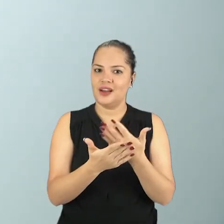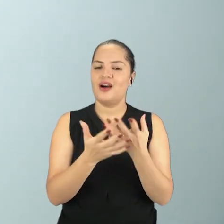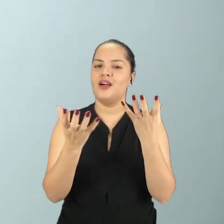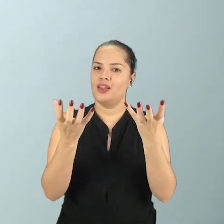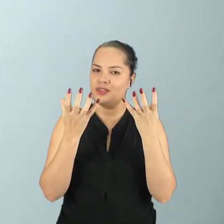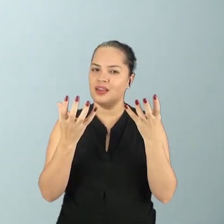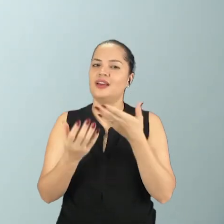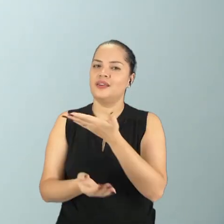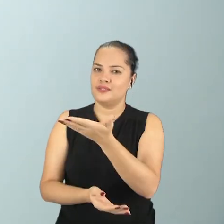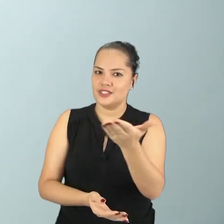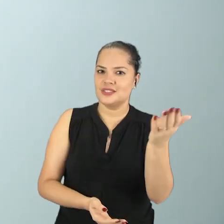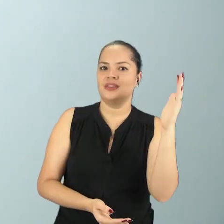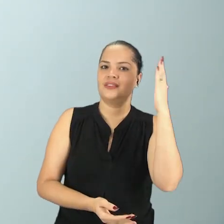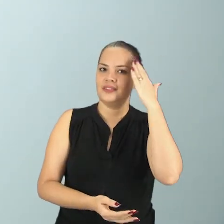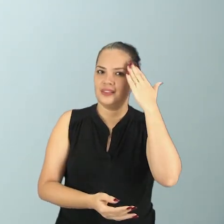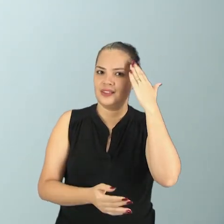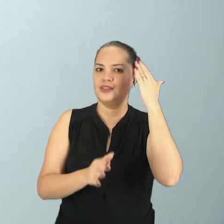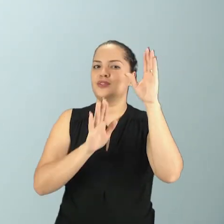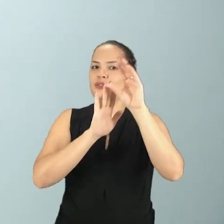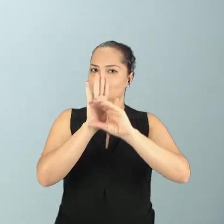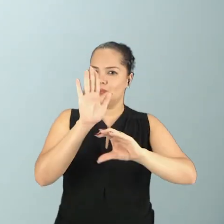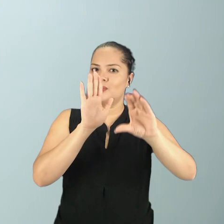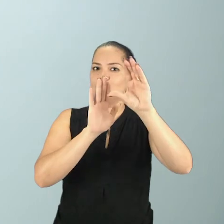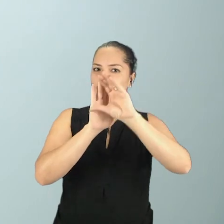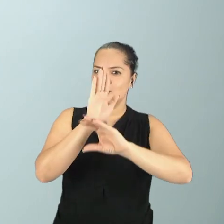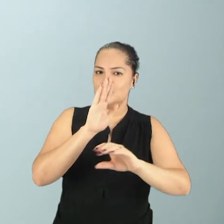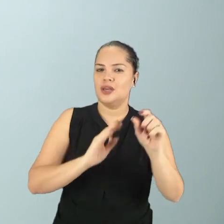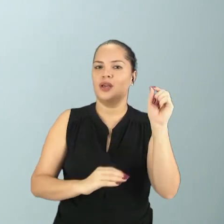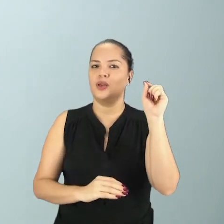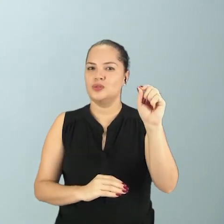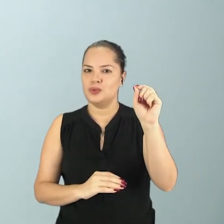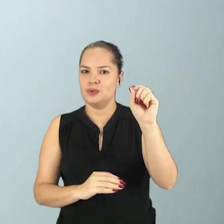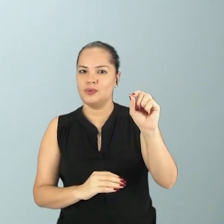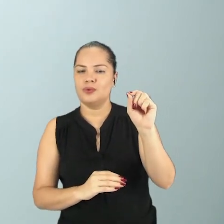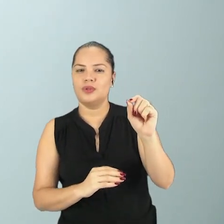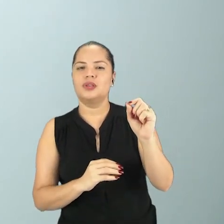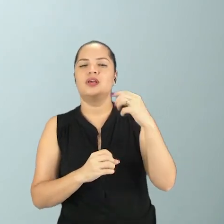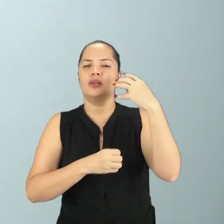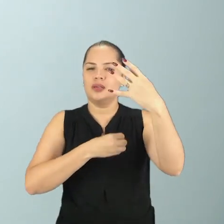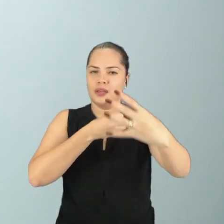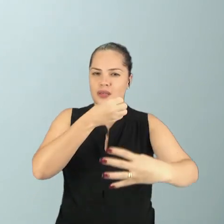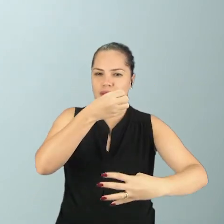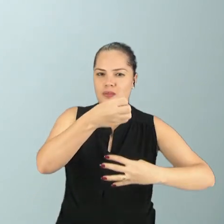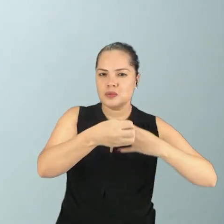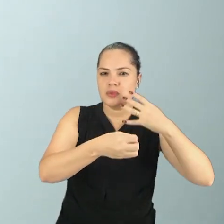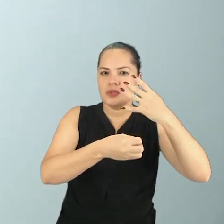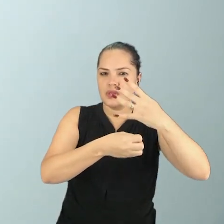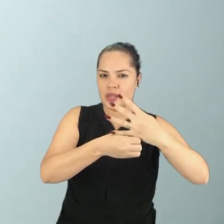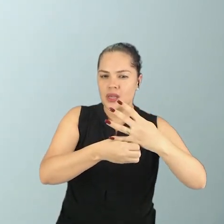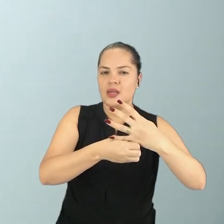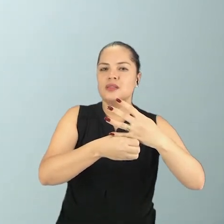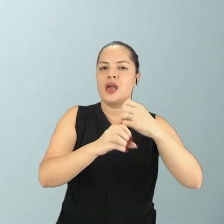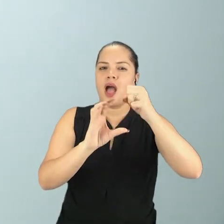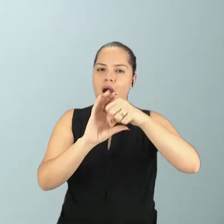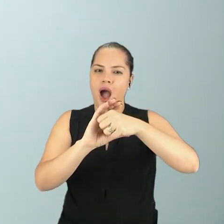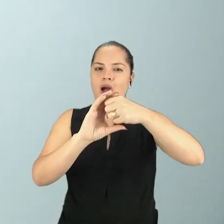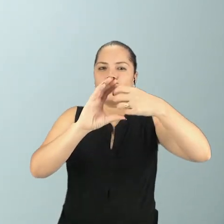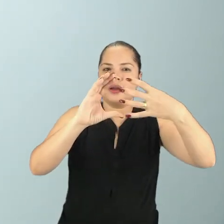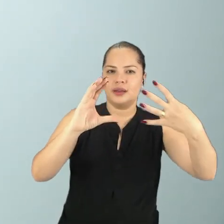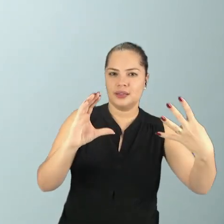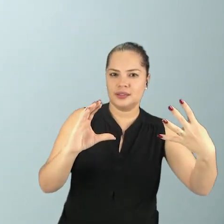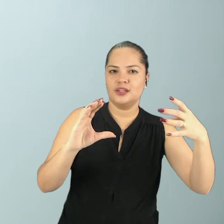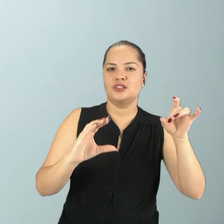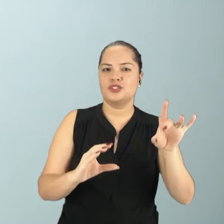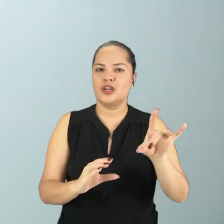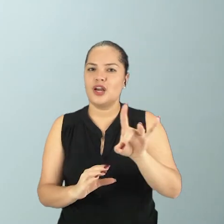vocês tenham entendido os principais conceitos, tá? O que determina a passagem das estações, o que caracteriza cada estação, tá? Caso